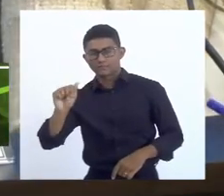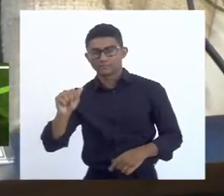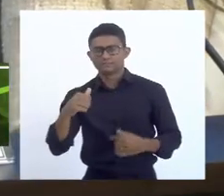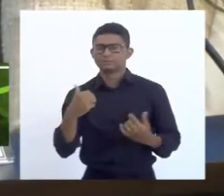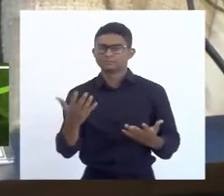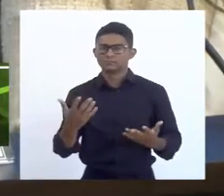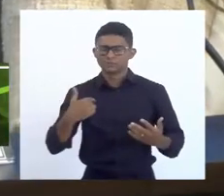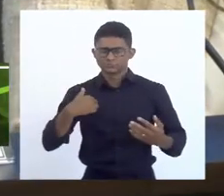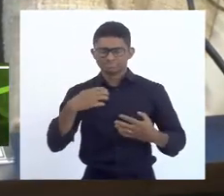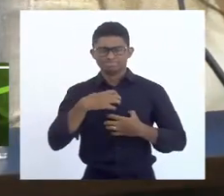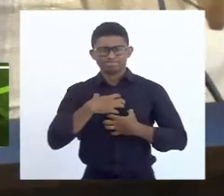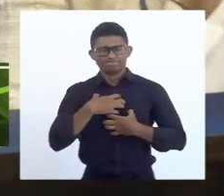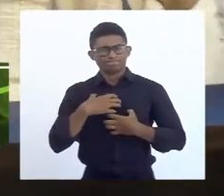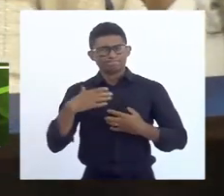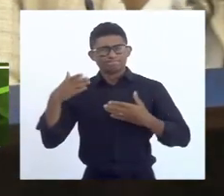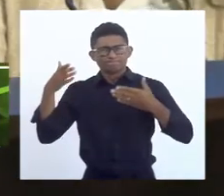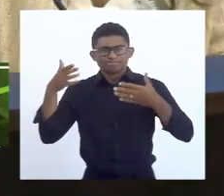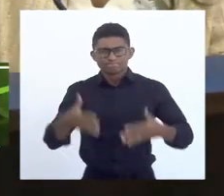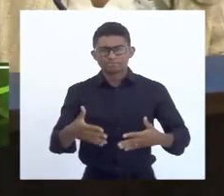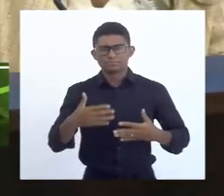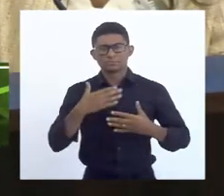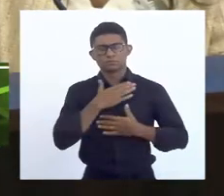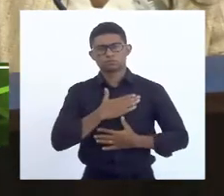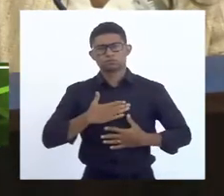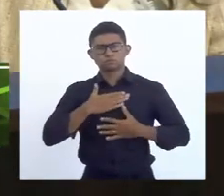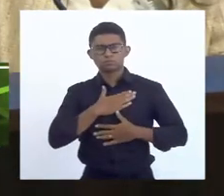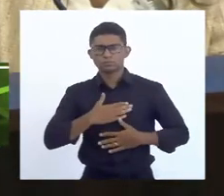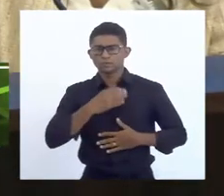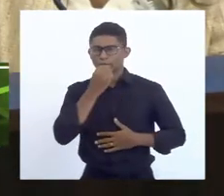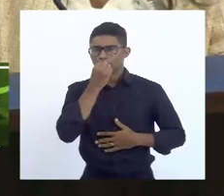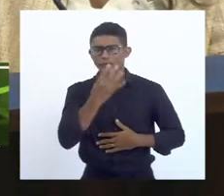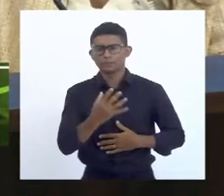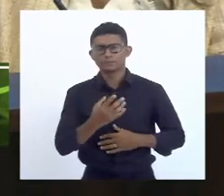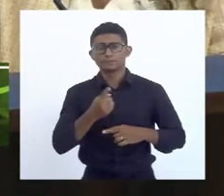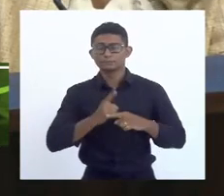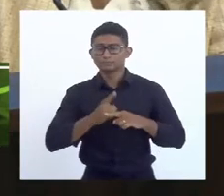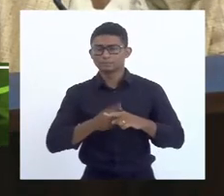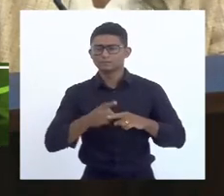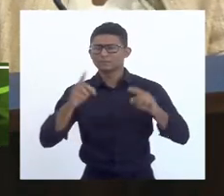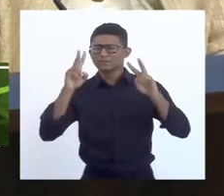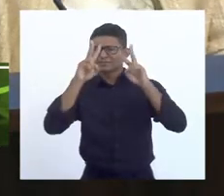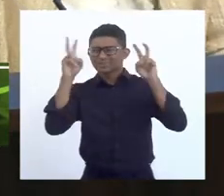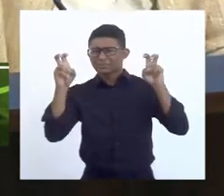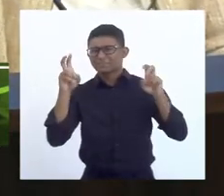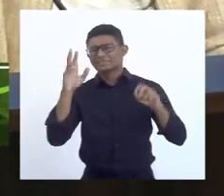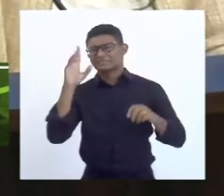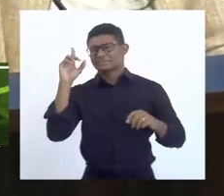um desafio, um prazer estar aqui, porque, embora o tema seja muito duro,